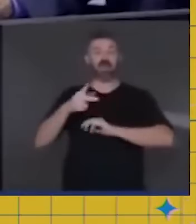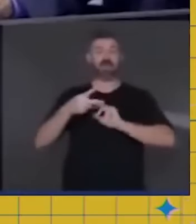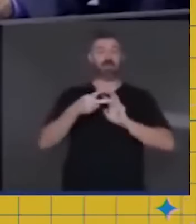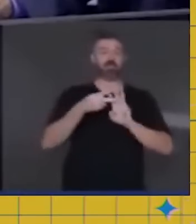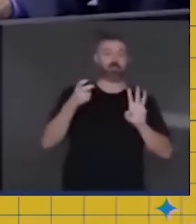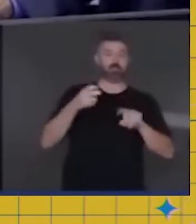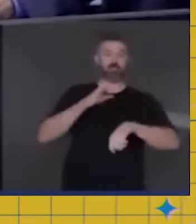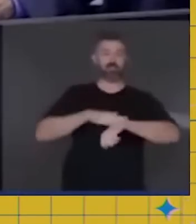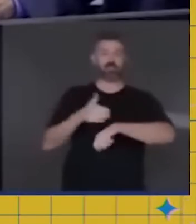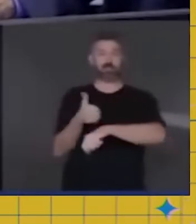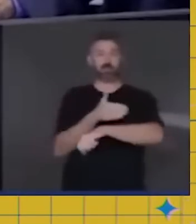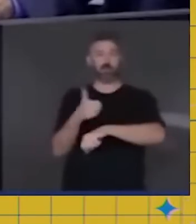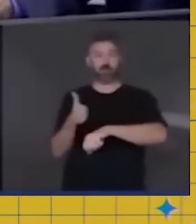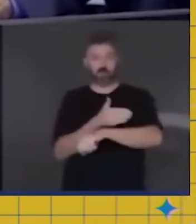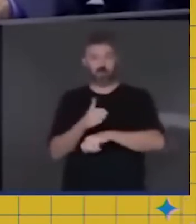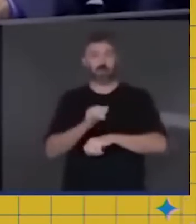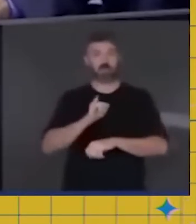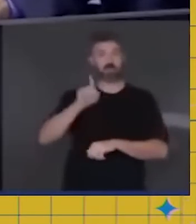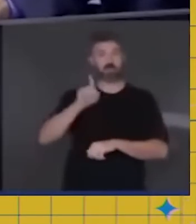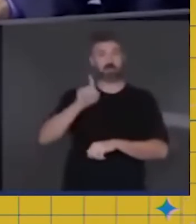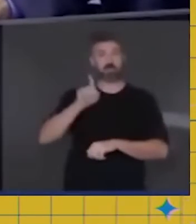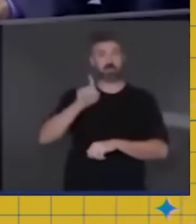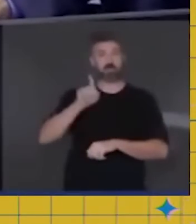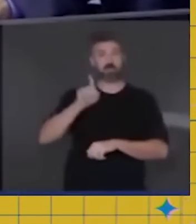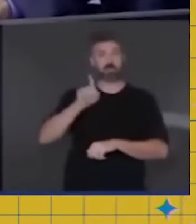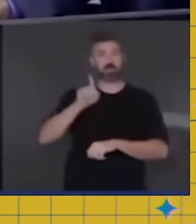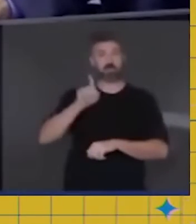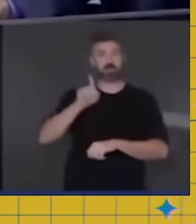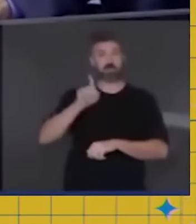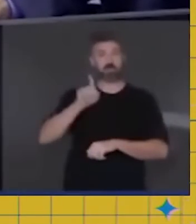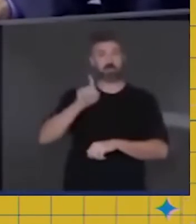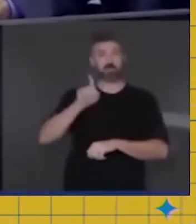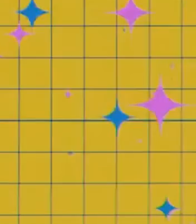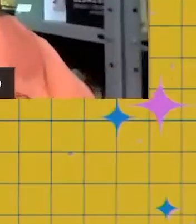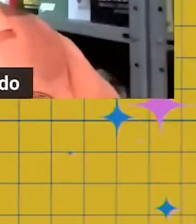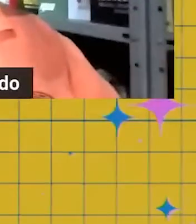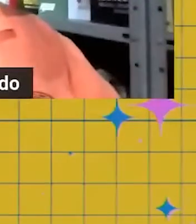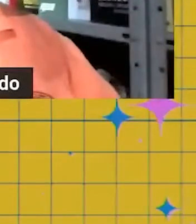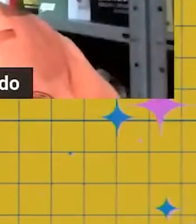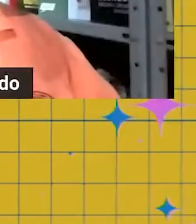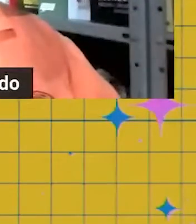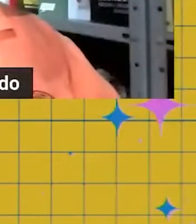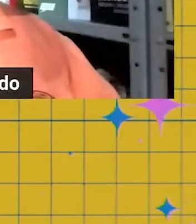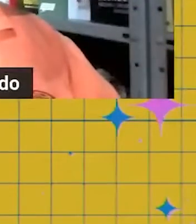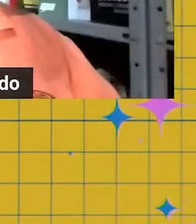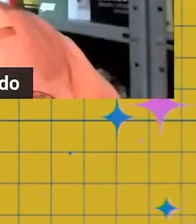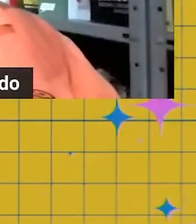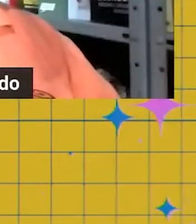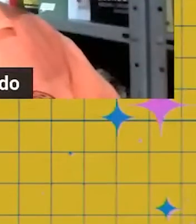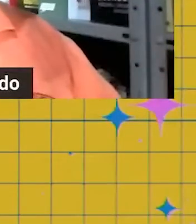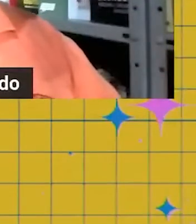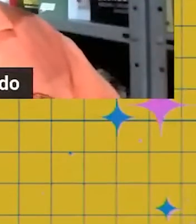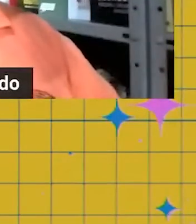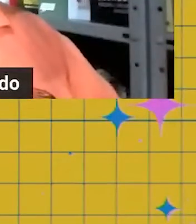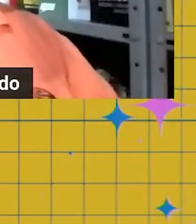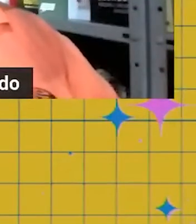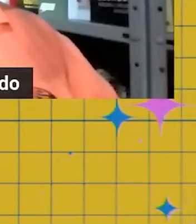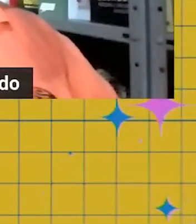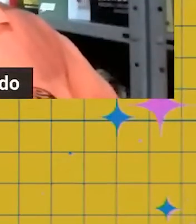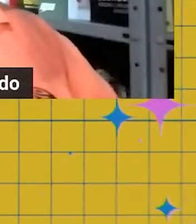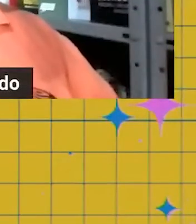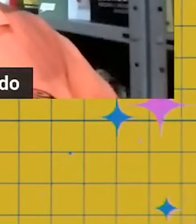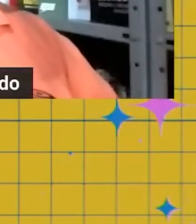o barco temporal no Supremo Exatamente esse é um homem que respeita o Regimento meu amigo Anderson inclusive